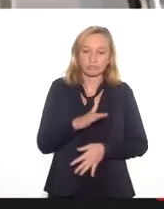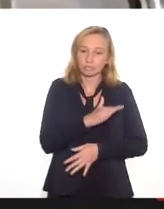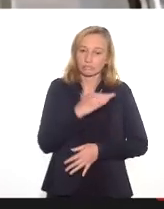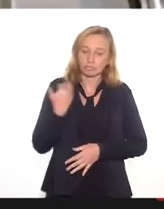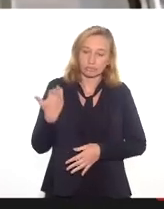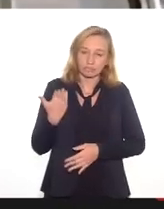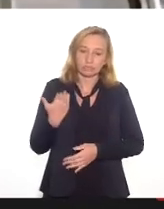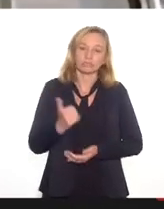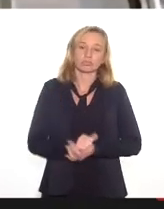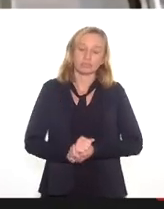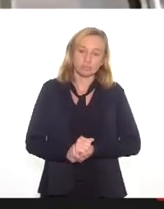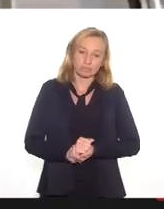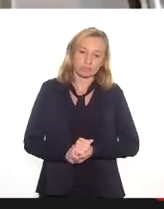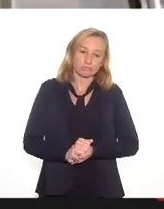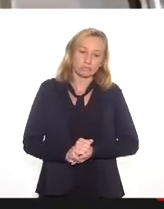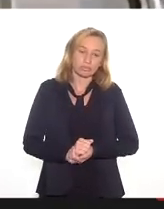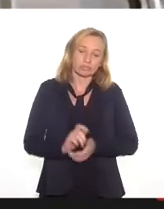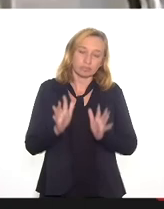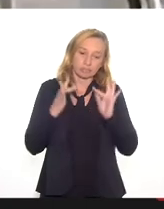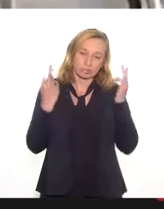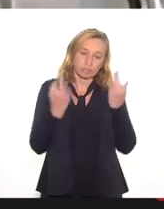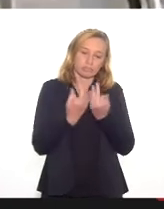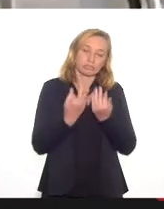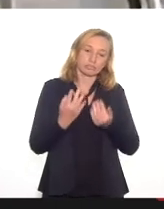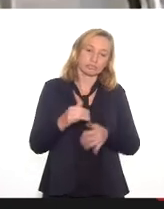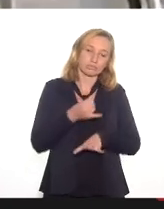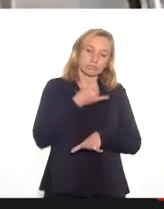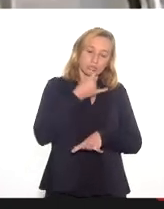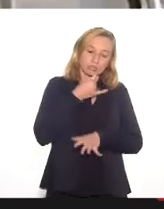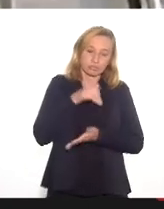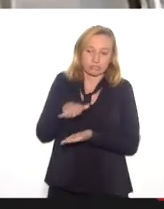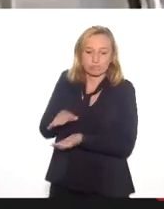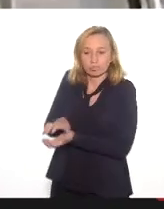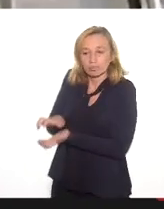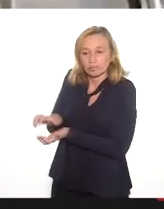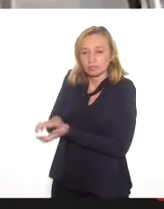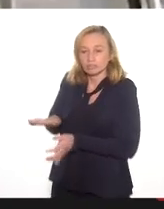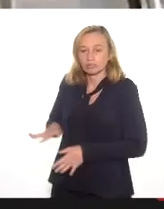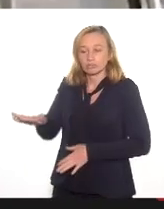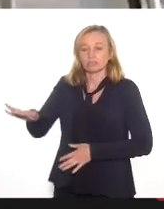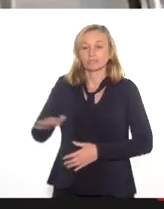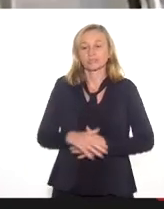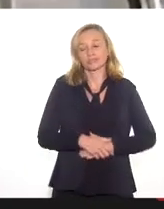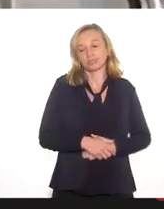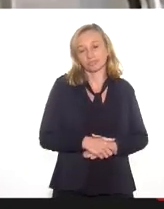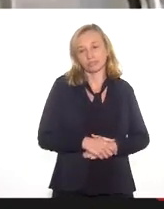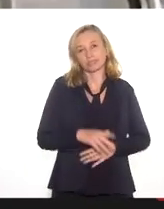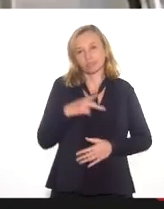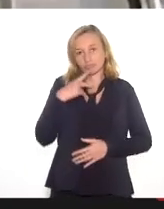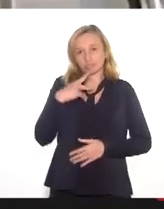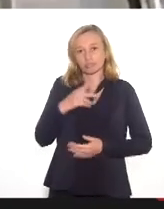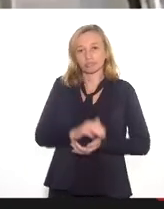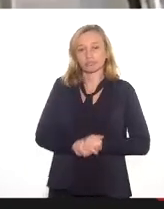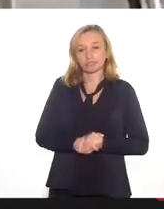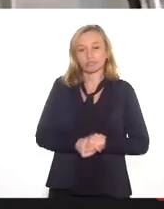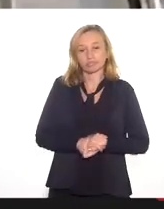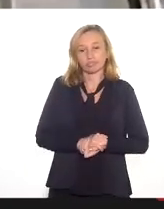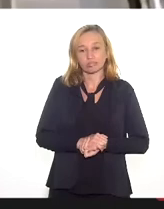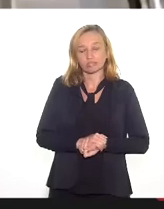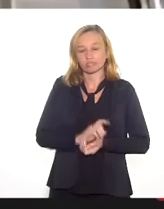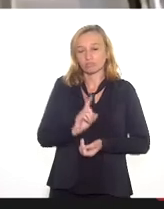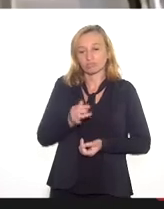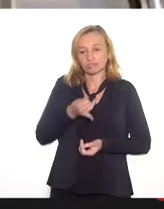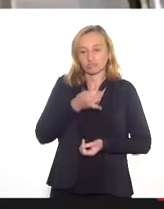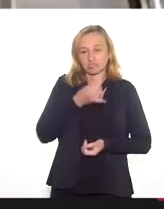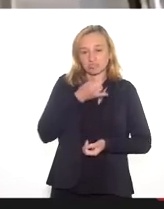familiares das vítimas dessa tragédia no Jacarezinho e a essa comunidade e dizer que isso não abalou somente